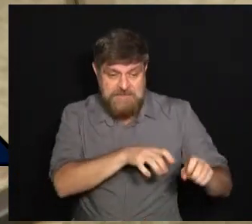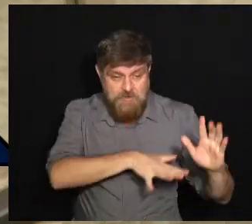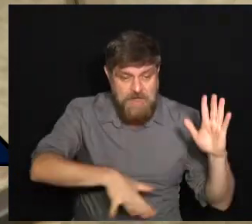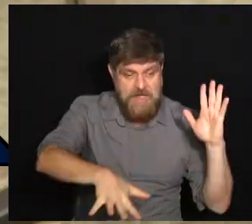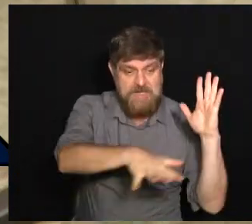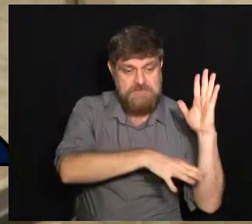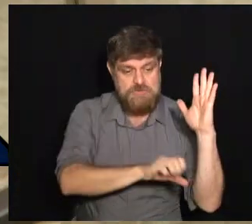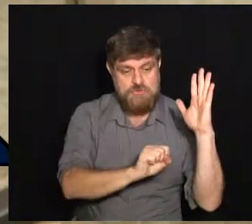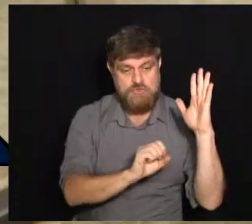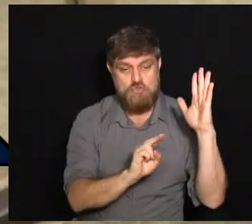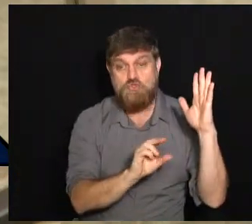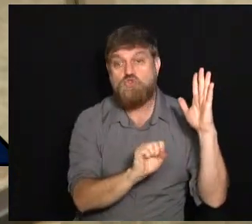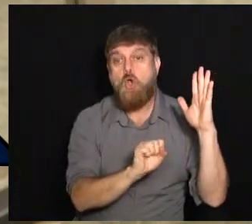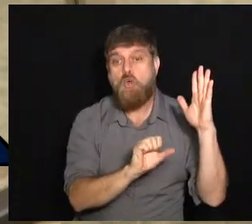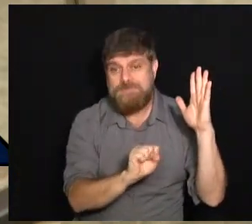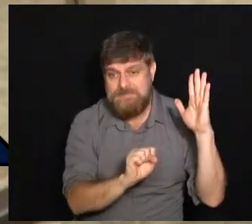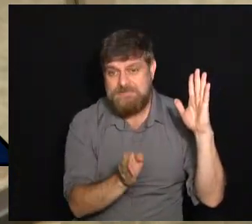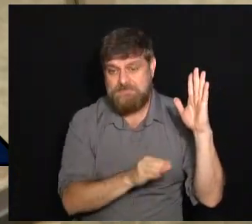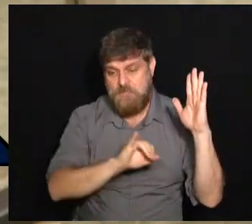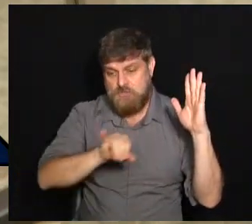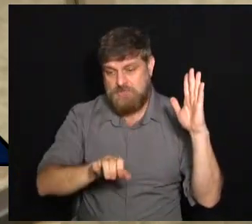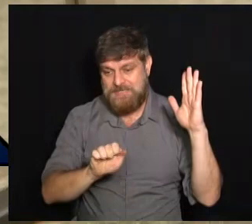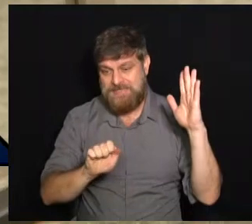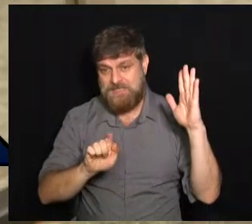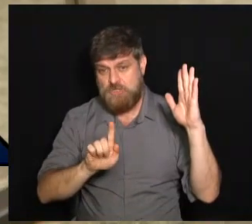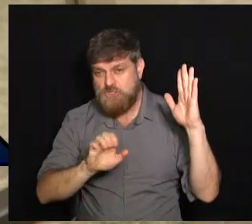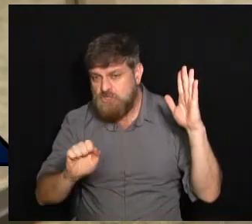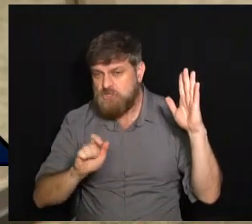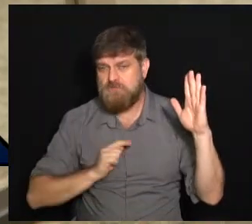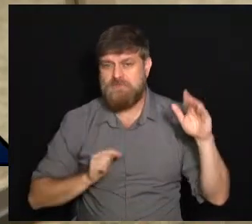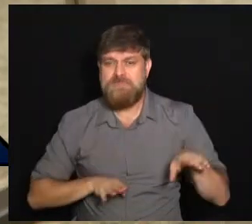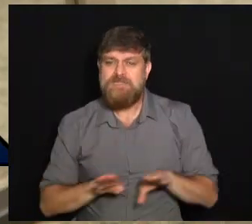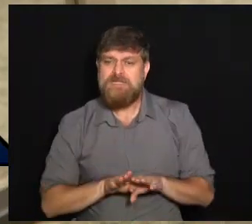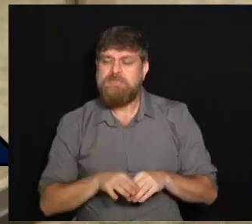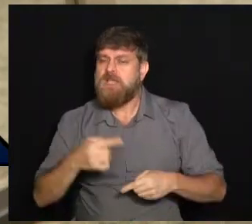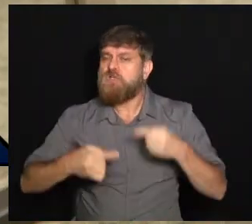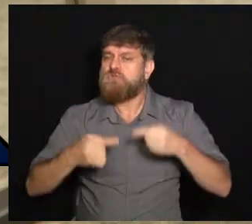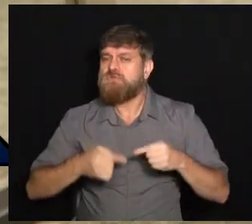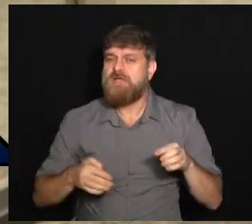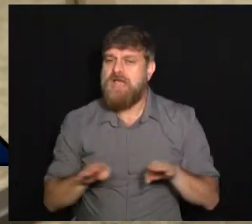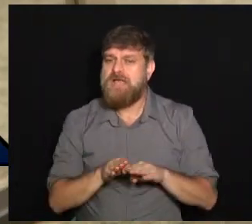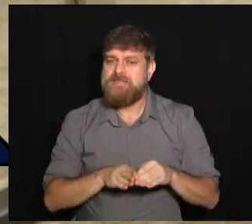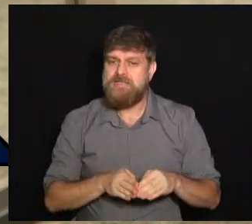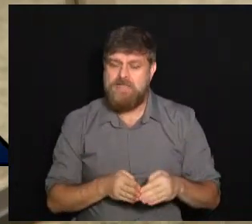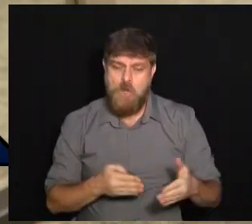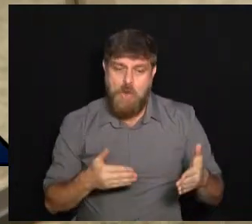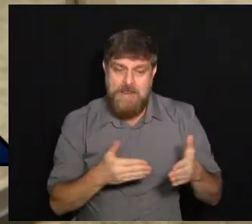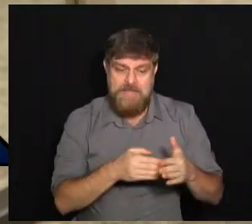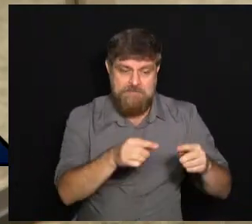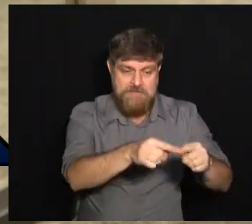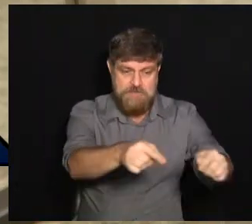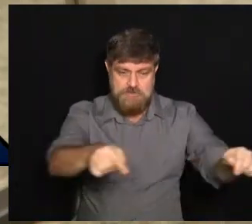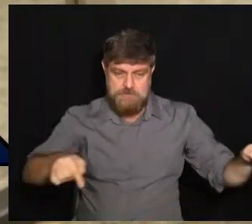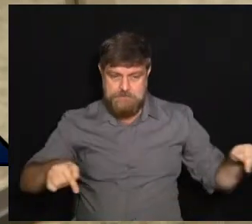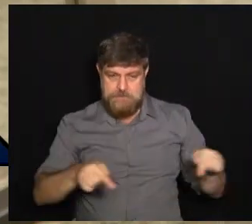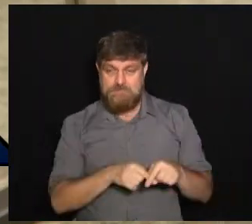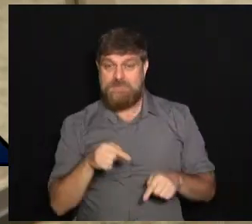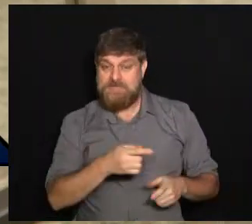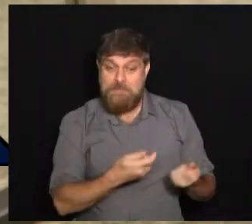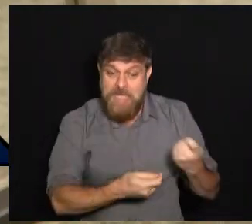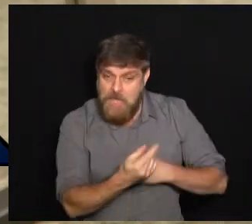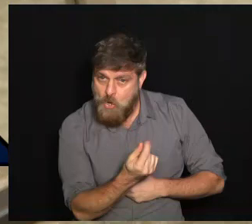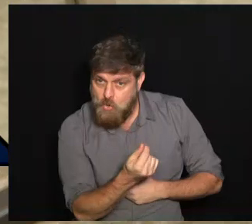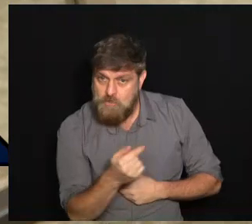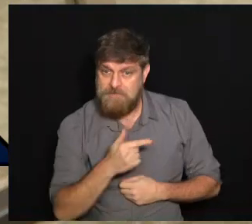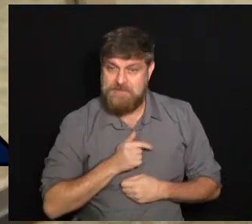Egídio. Hoje foi discutido justamente essa questão de até onde é permitido o plano de manejo, também a exploração econômica e o